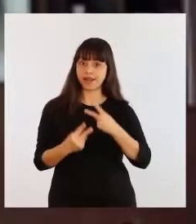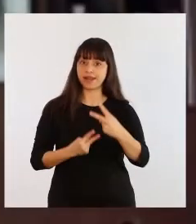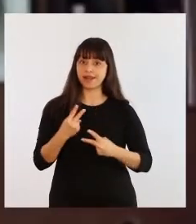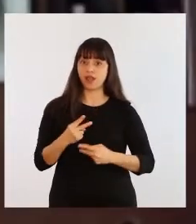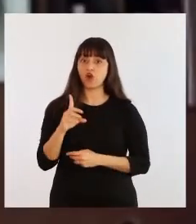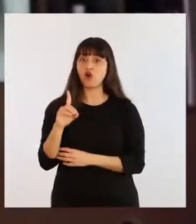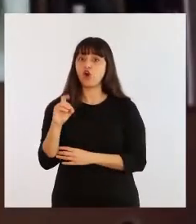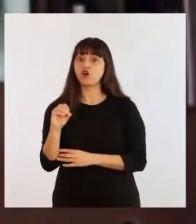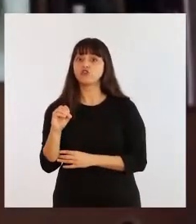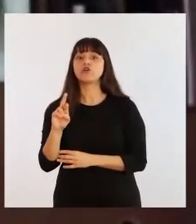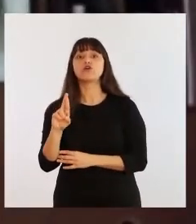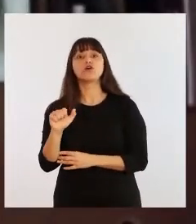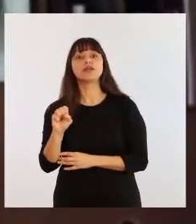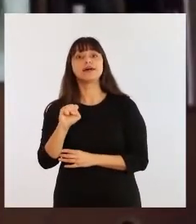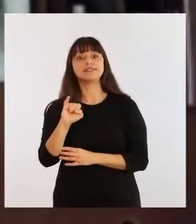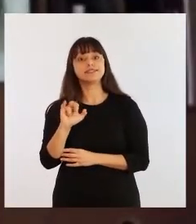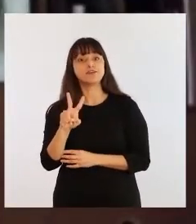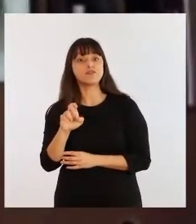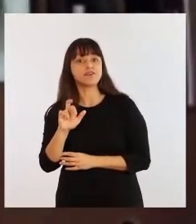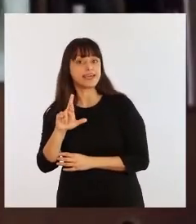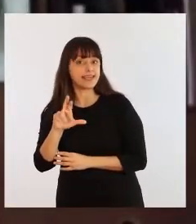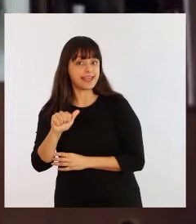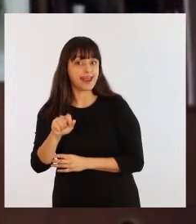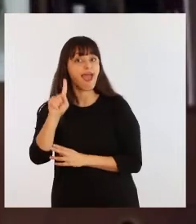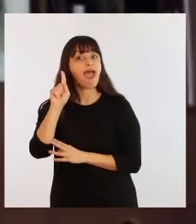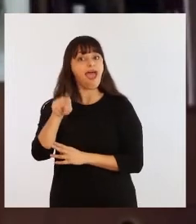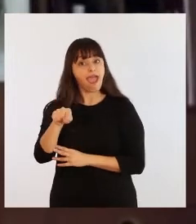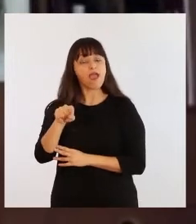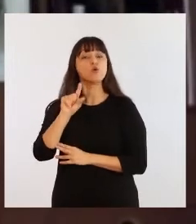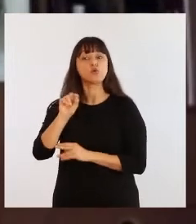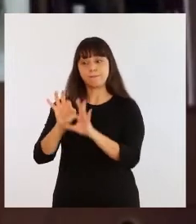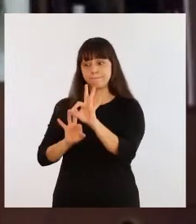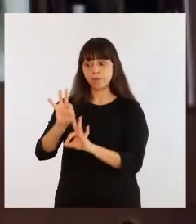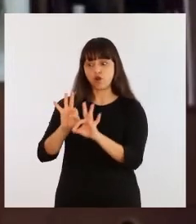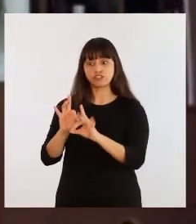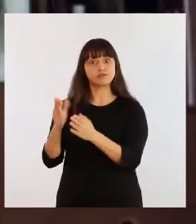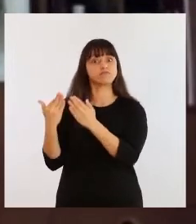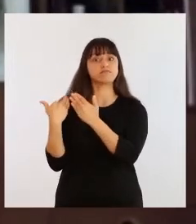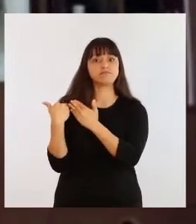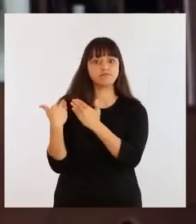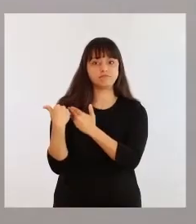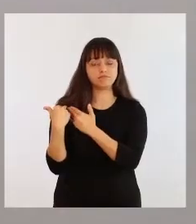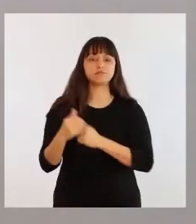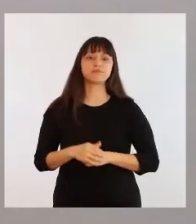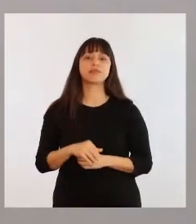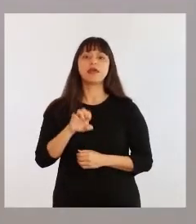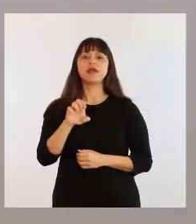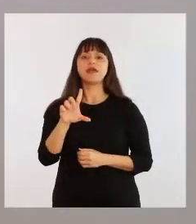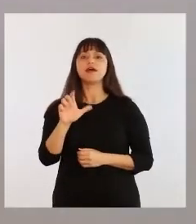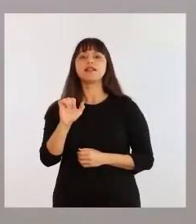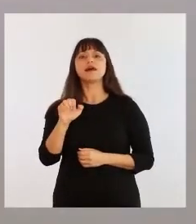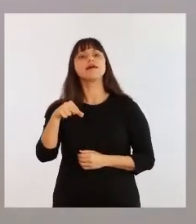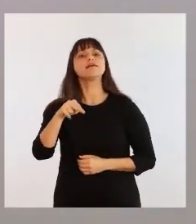Dora Silveira Correia, que é superintendente de projetos, a Elaine